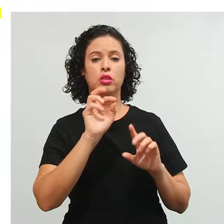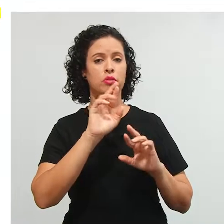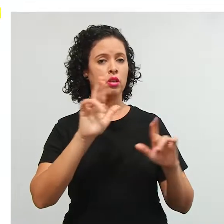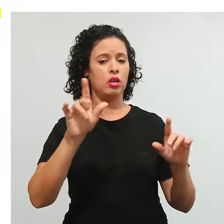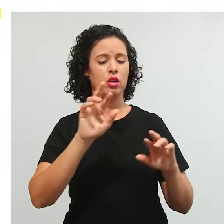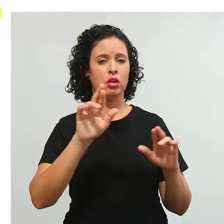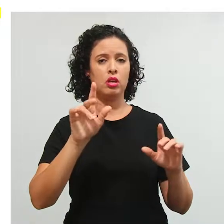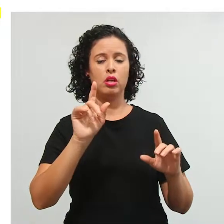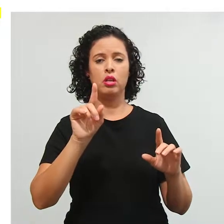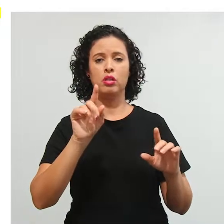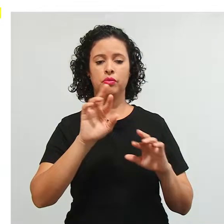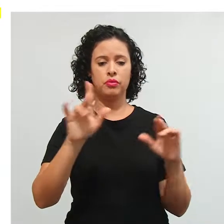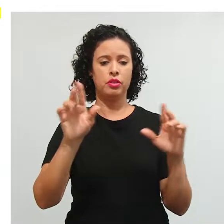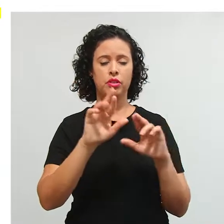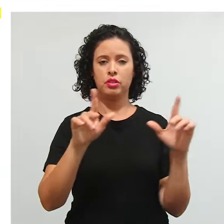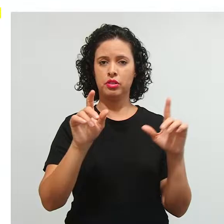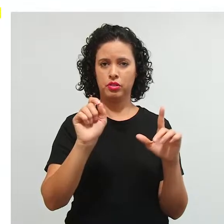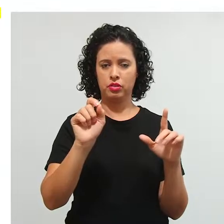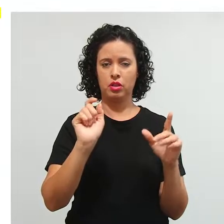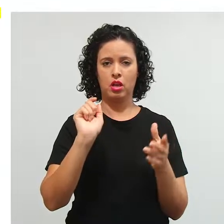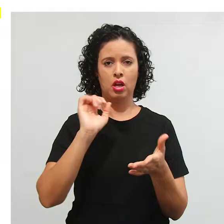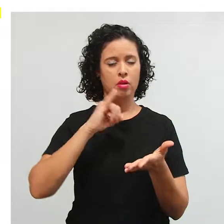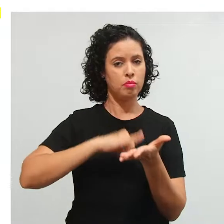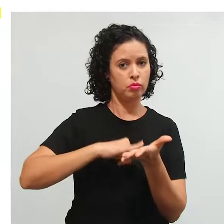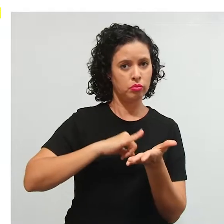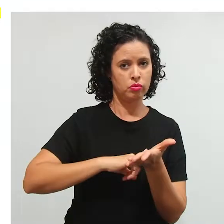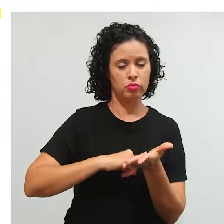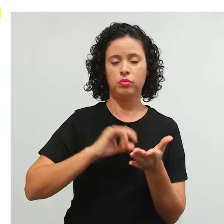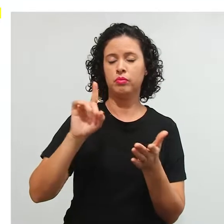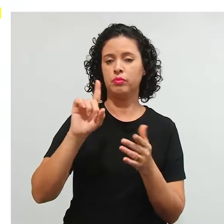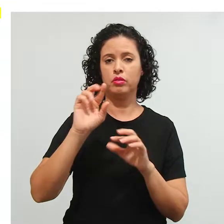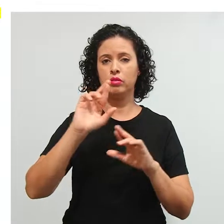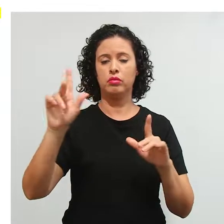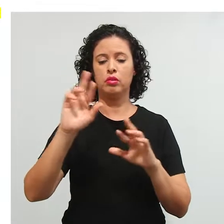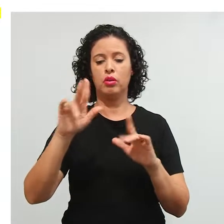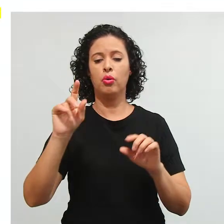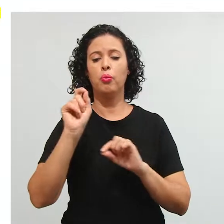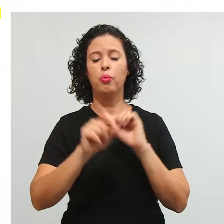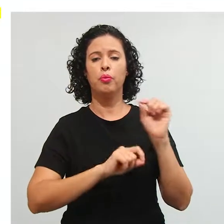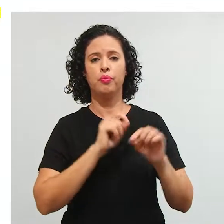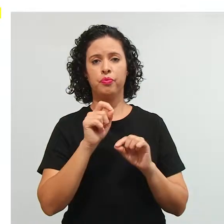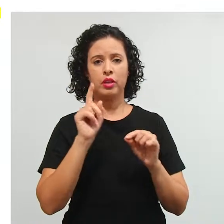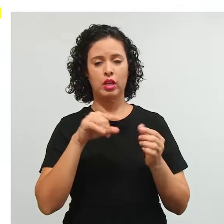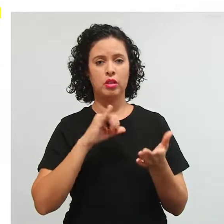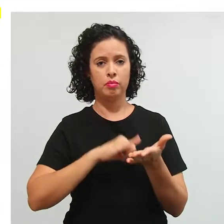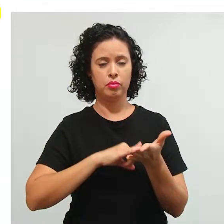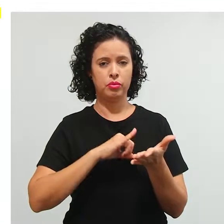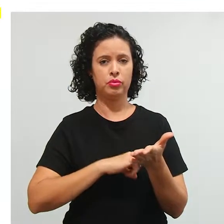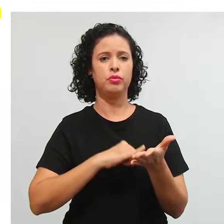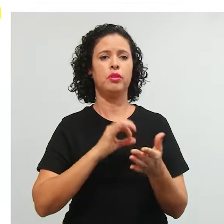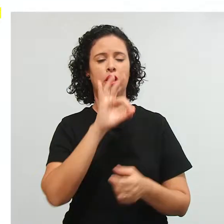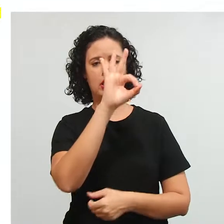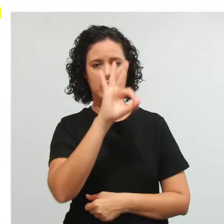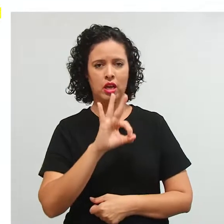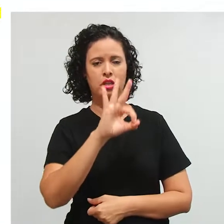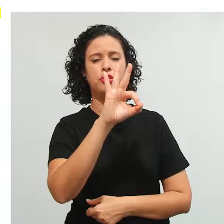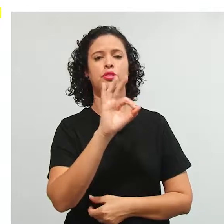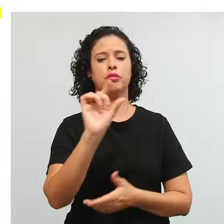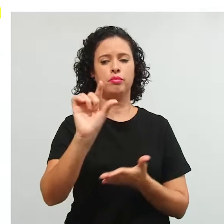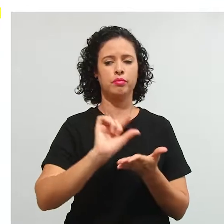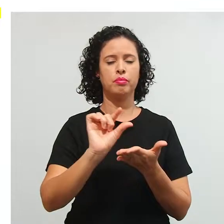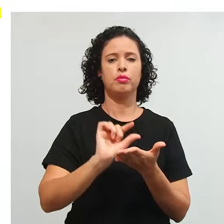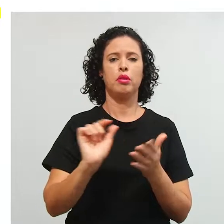é relacionada a tributos, certo? O que são tributos? Impostos, taxas e